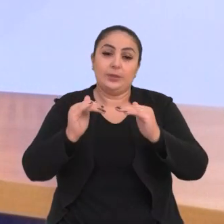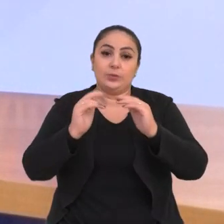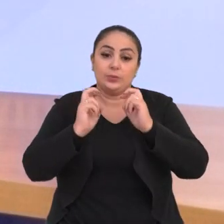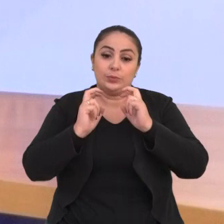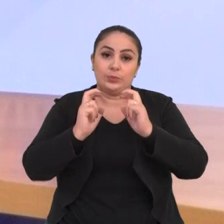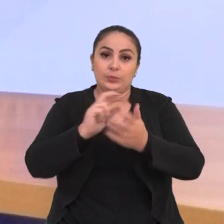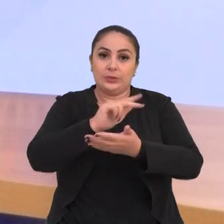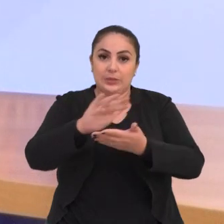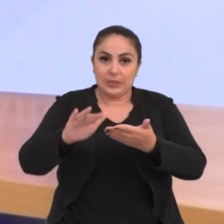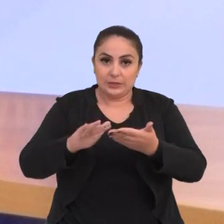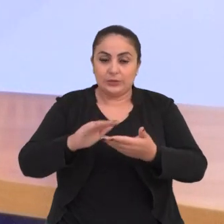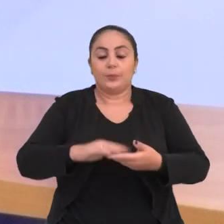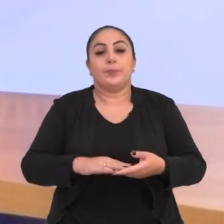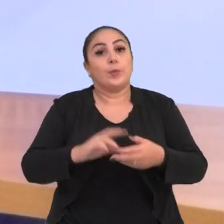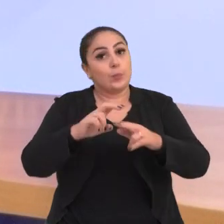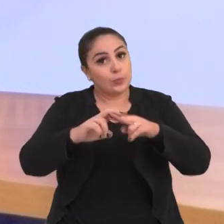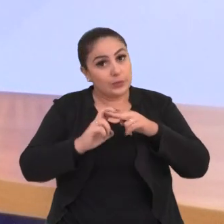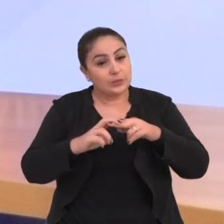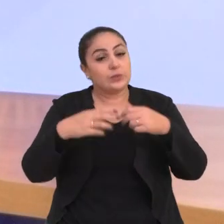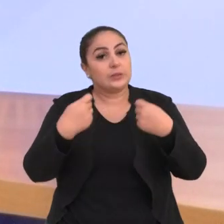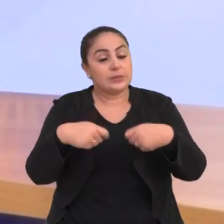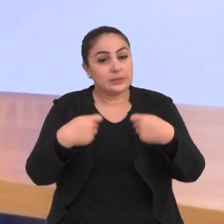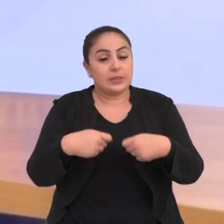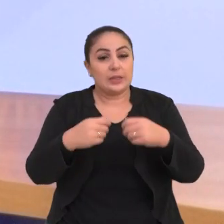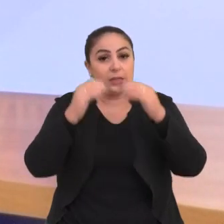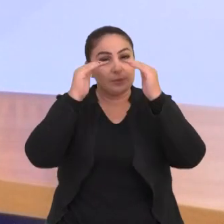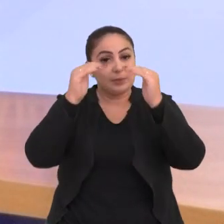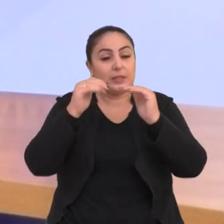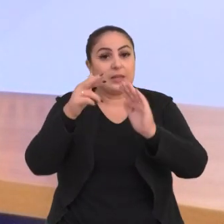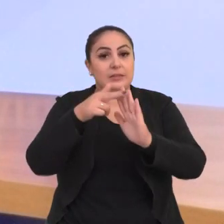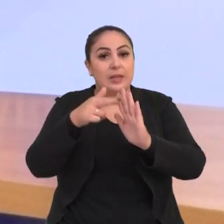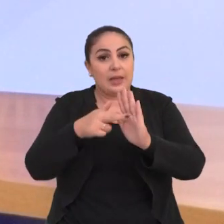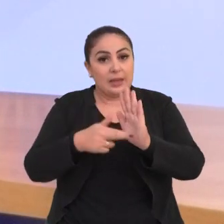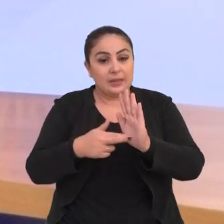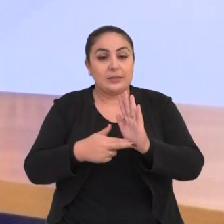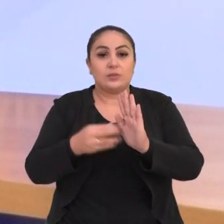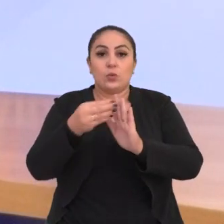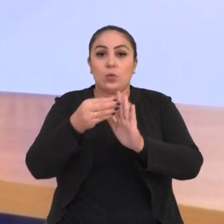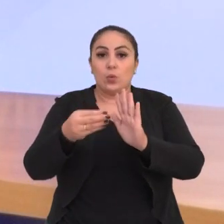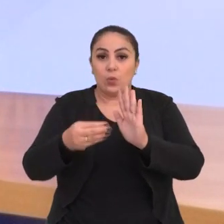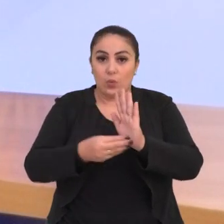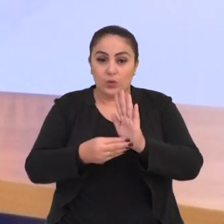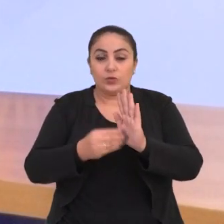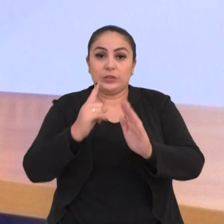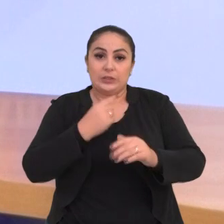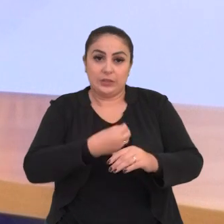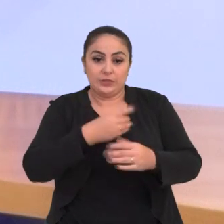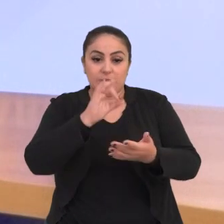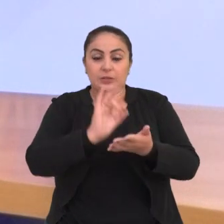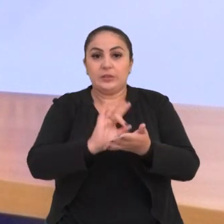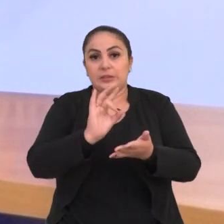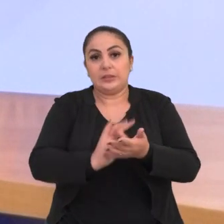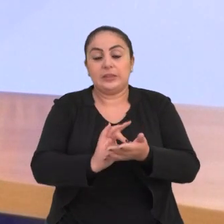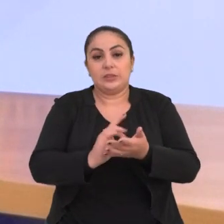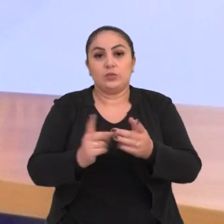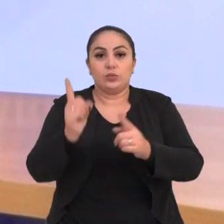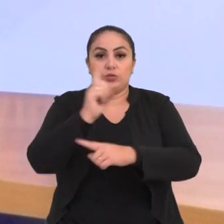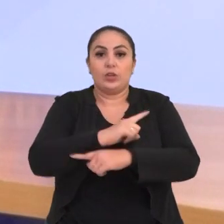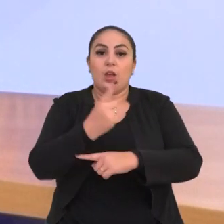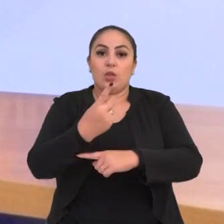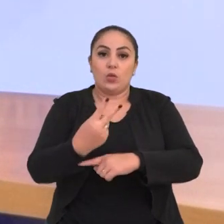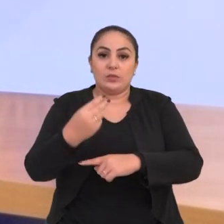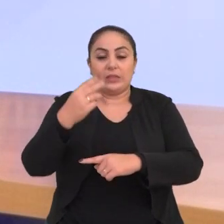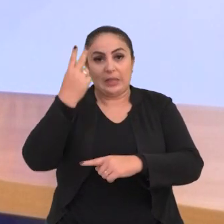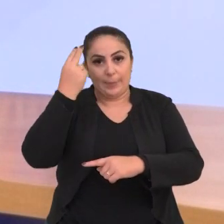no trânsito. E para isso, é necessário seguir as mudanças do Código de Trânsito que estão em vigor desde o